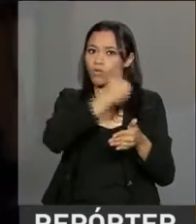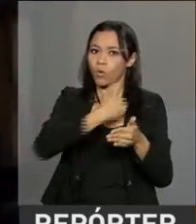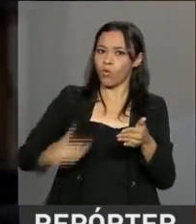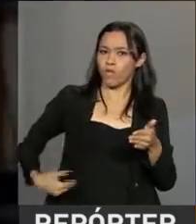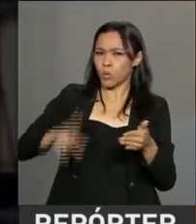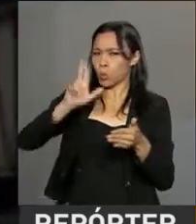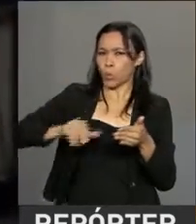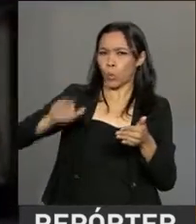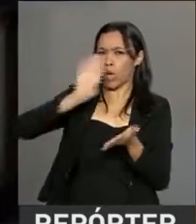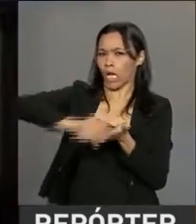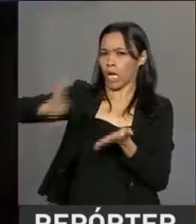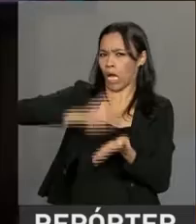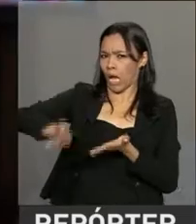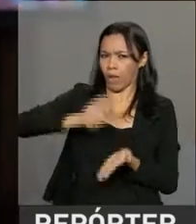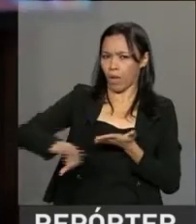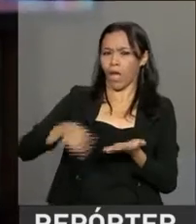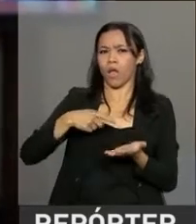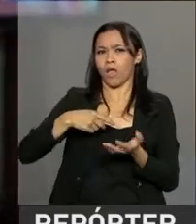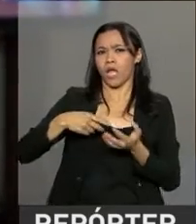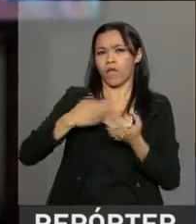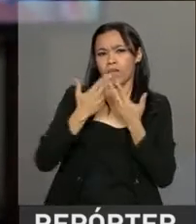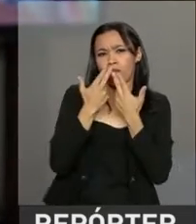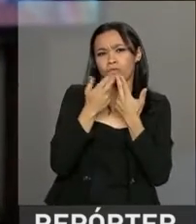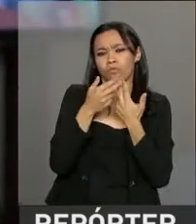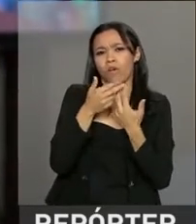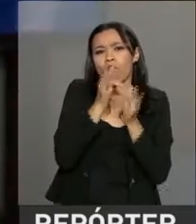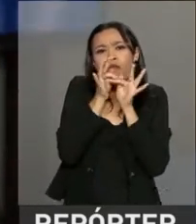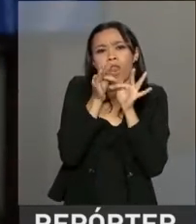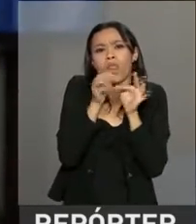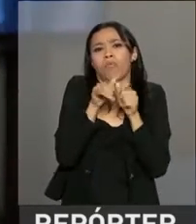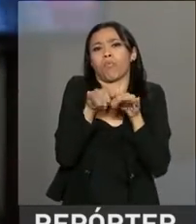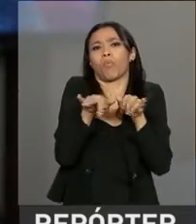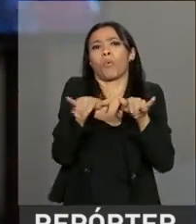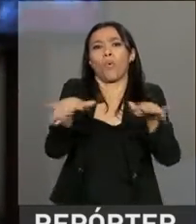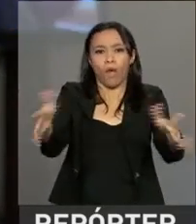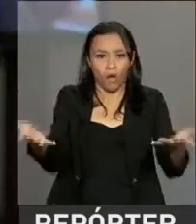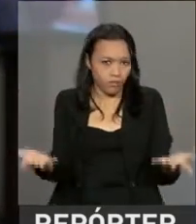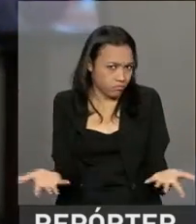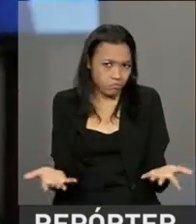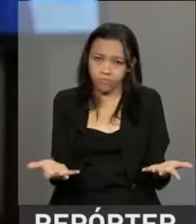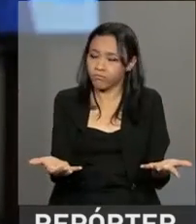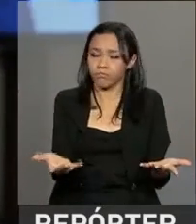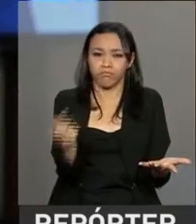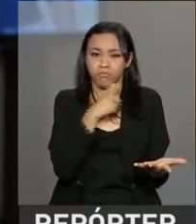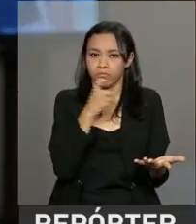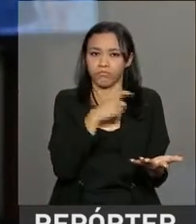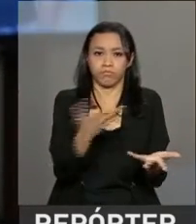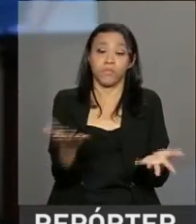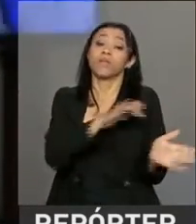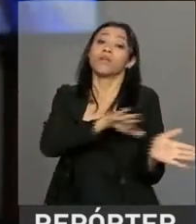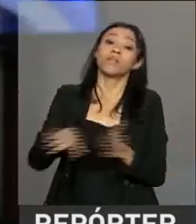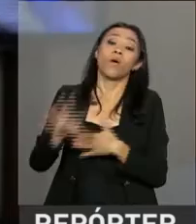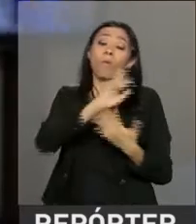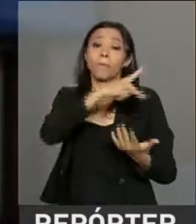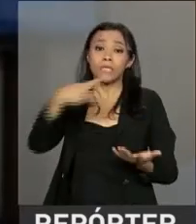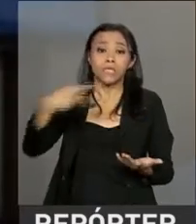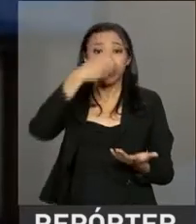aqueles boatos que iam acabar os programas e tal. Na verdade, são falsos, né? E o presidente Temer não